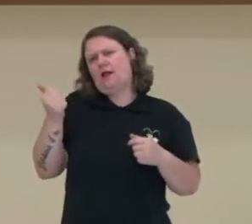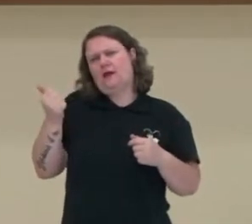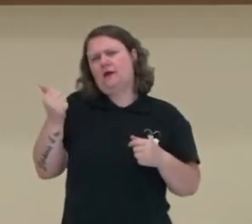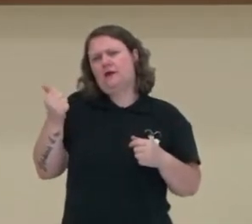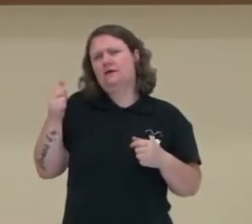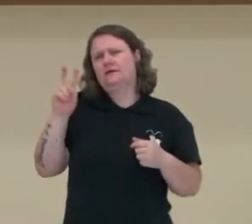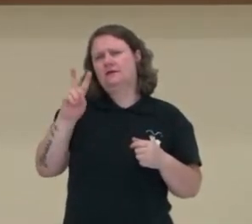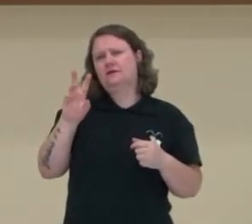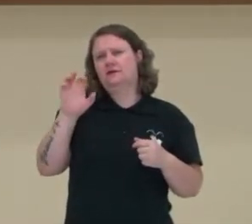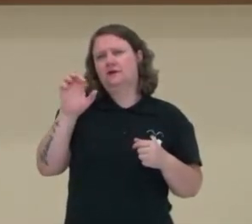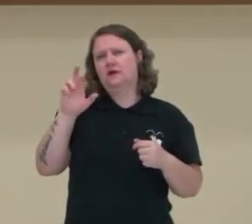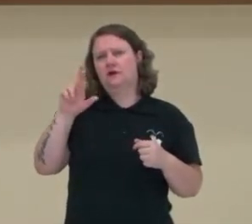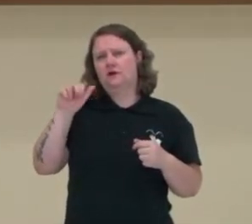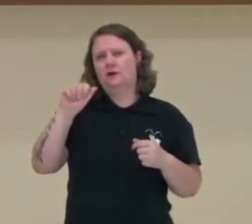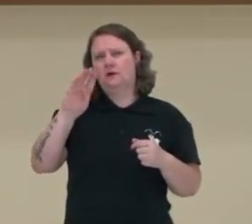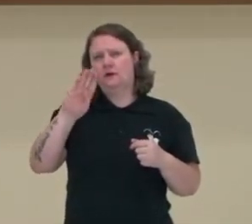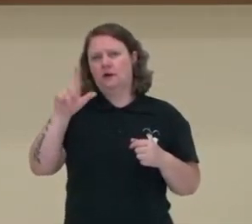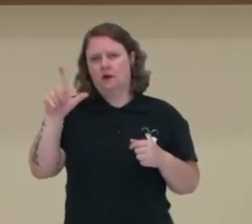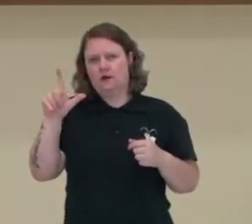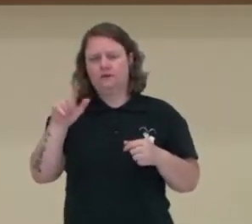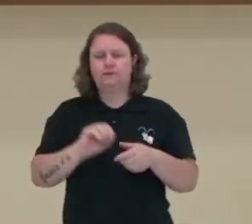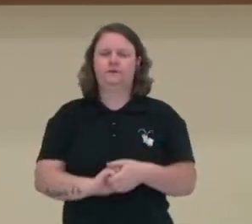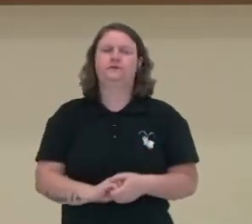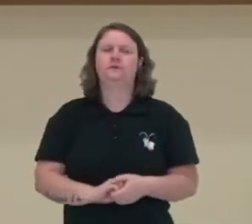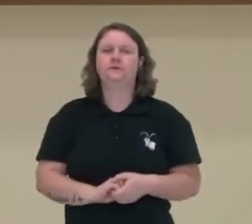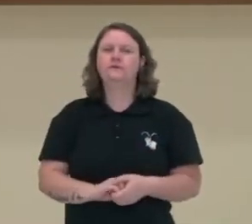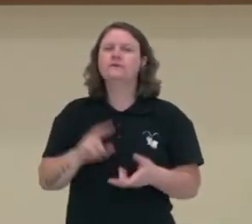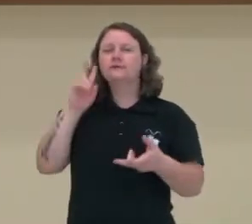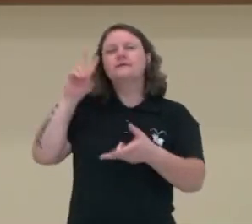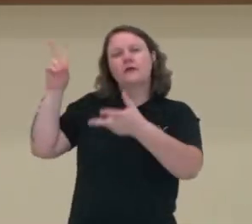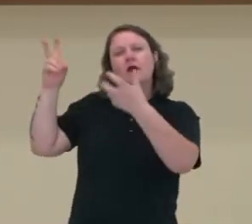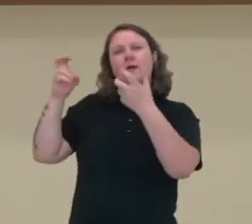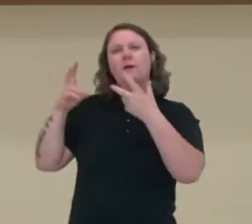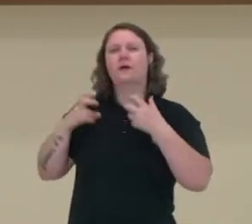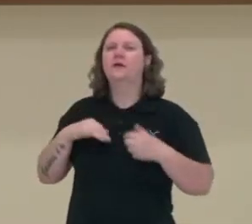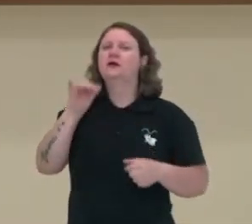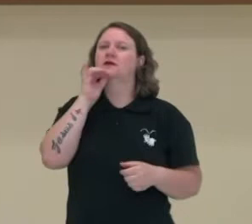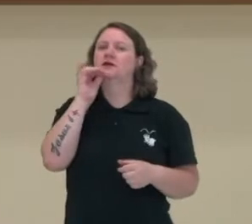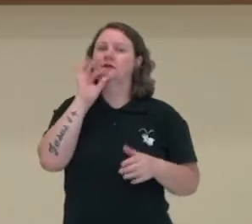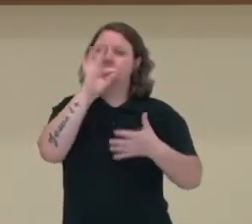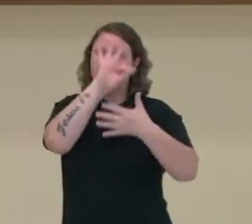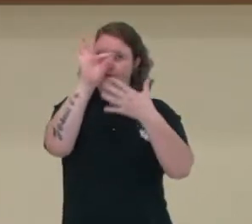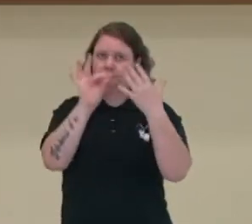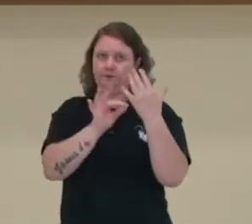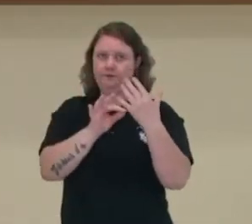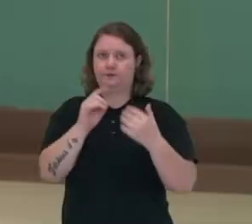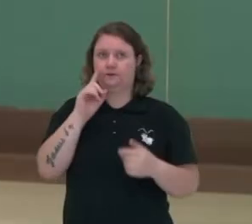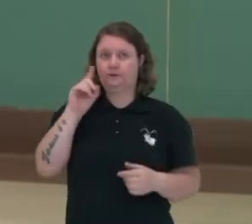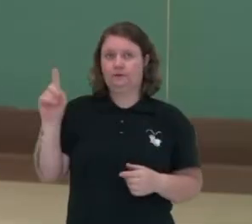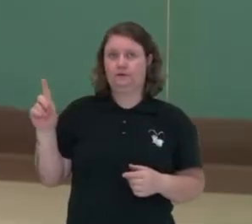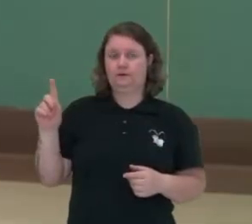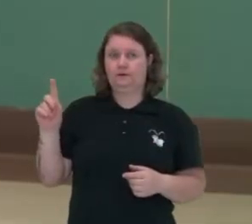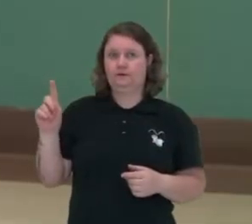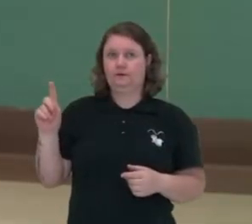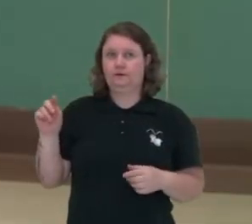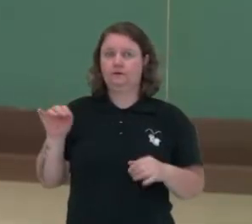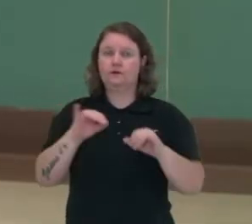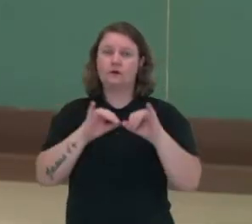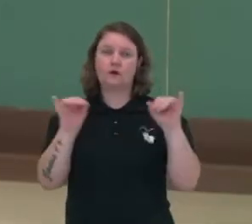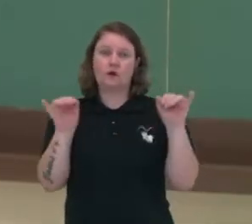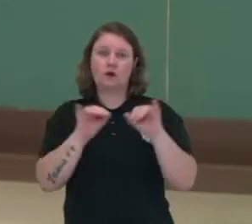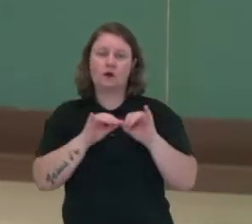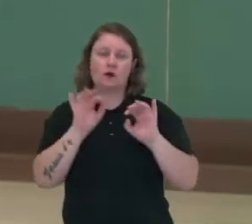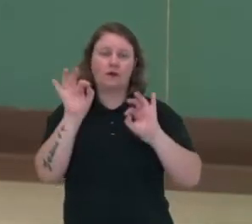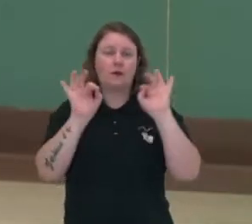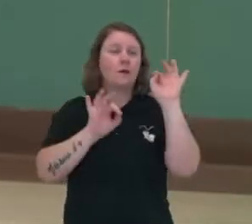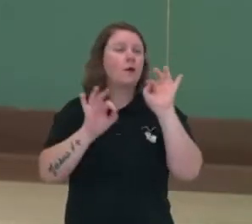verbal, tá bom? Então vamos perceber isso melhor e ver alguns exemplos de como funciona. Olha lá. Quando o enunciado é